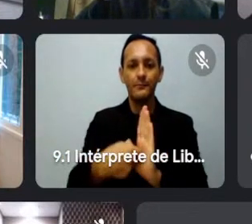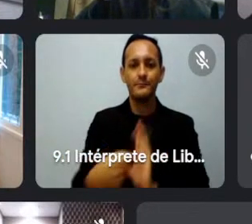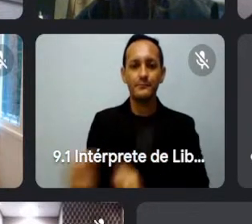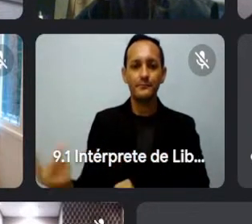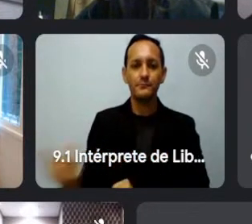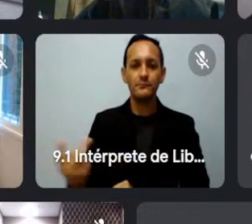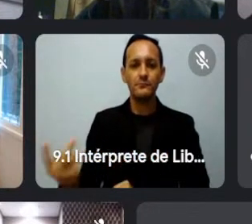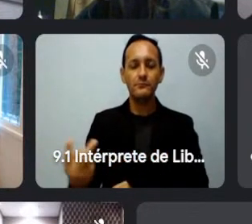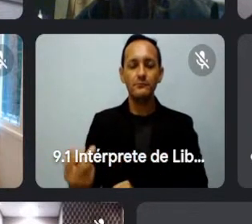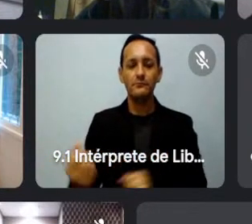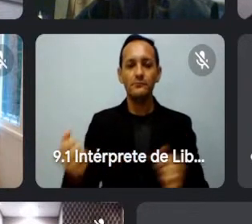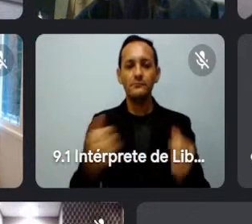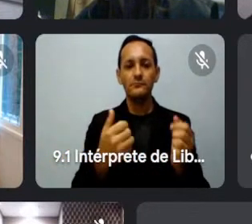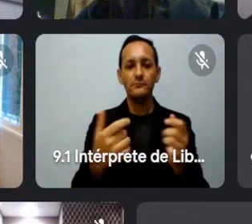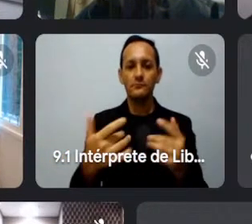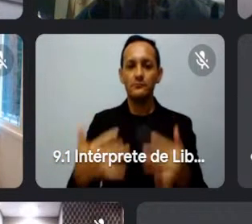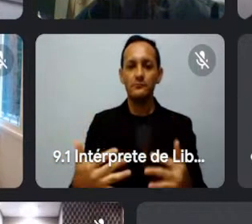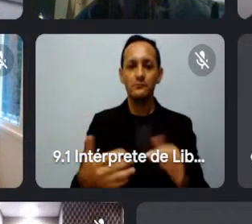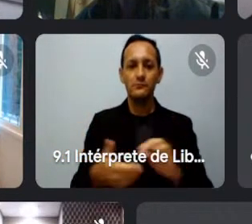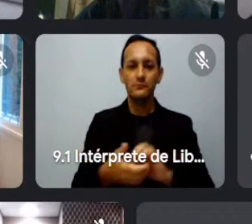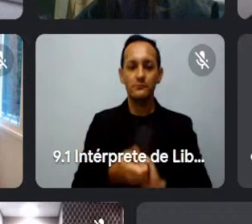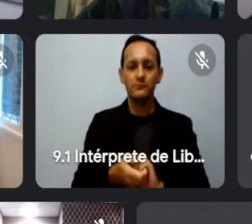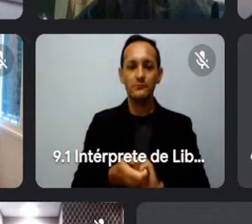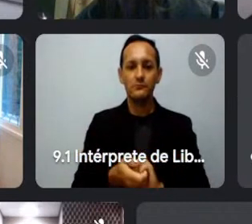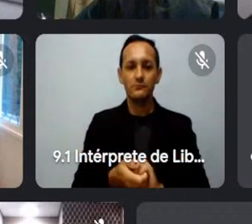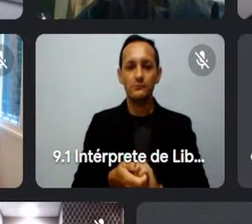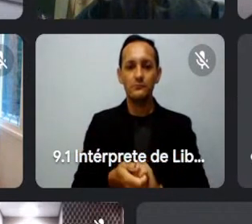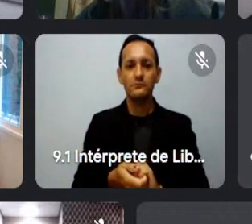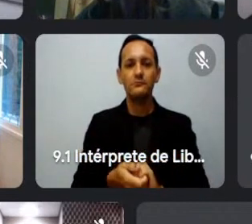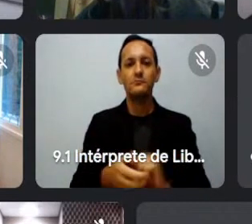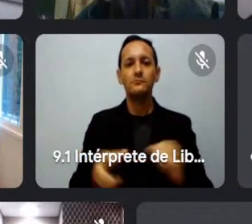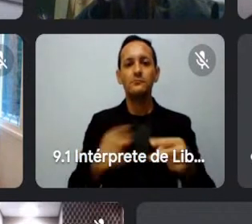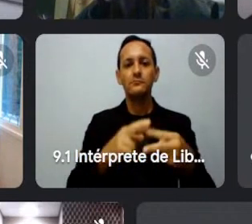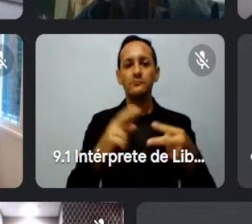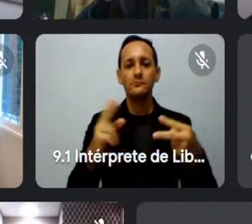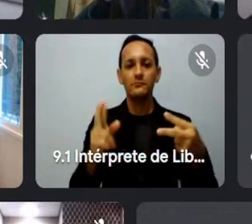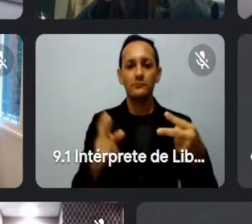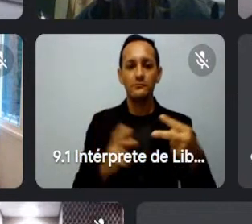Fala galera deixa eu ver curso